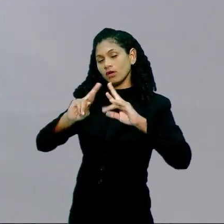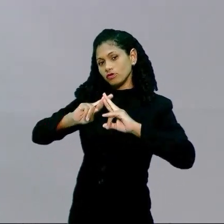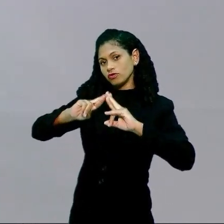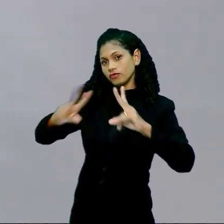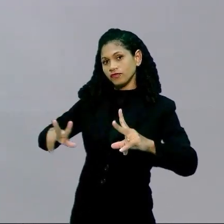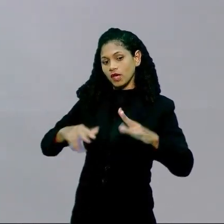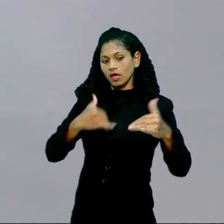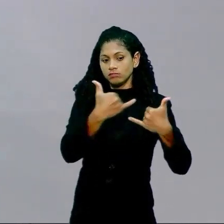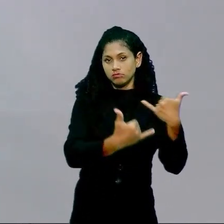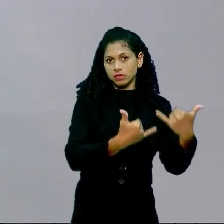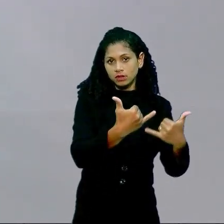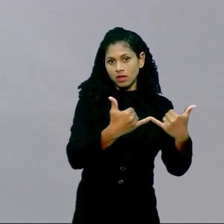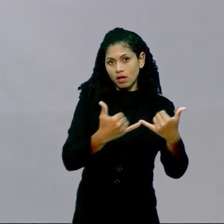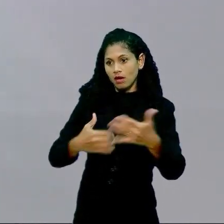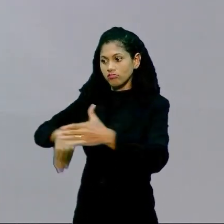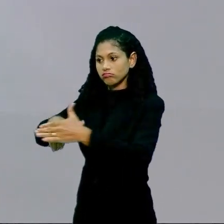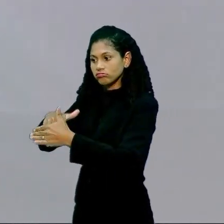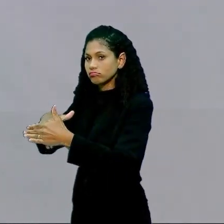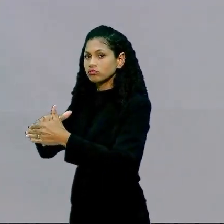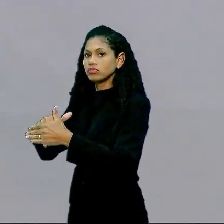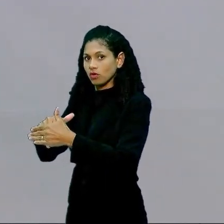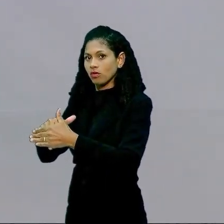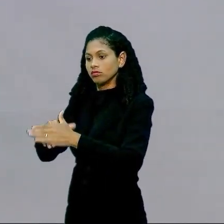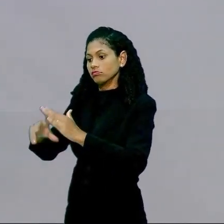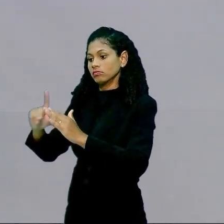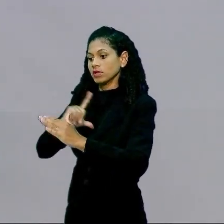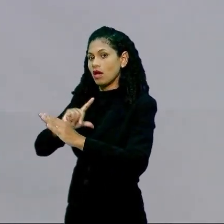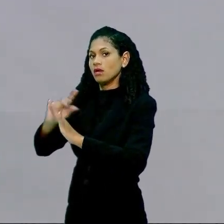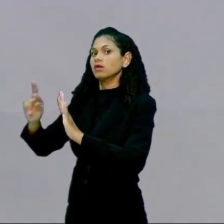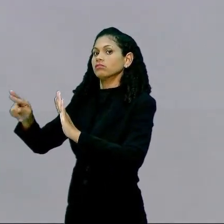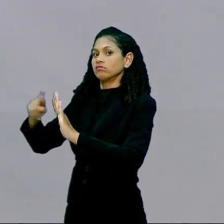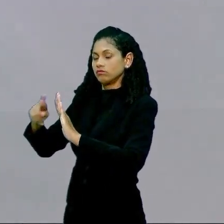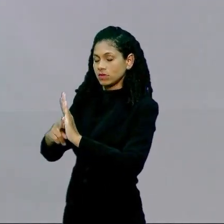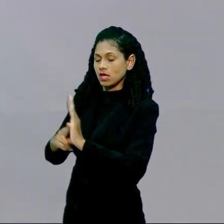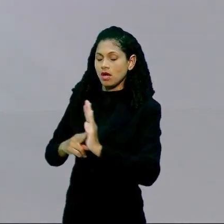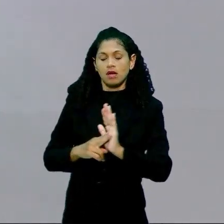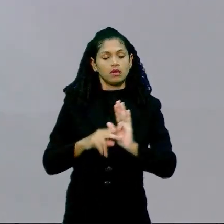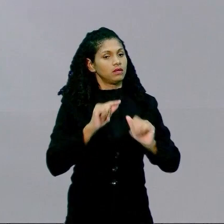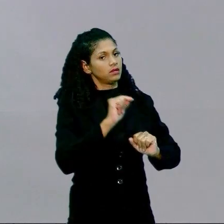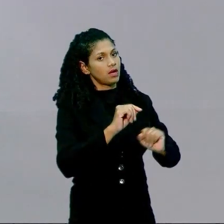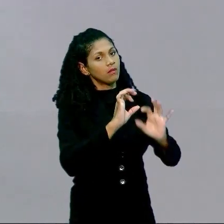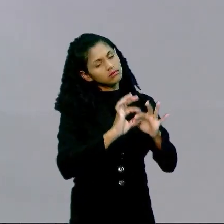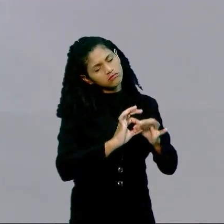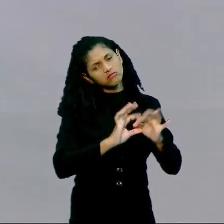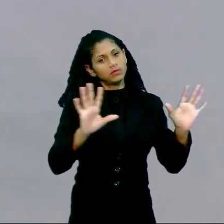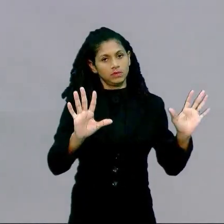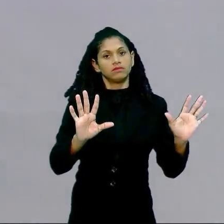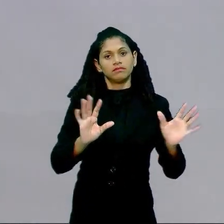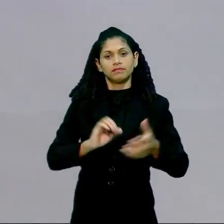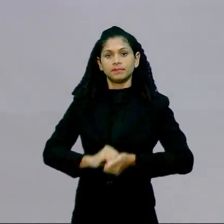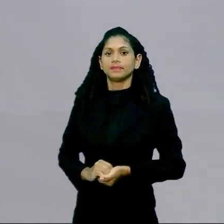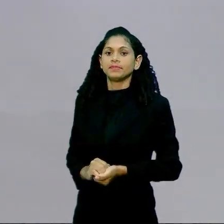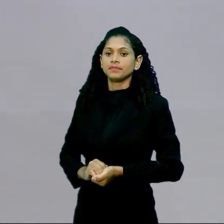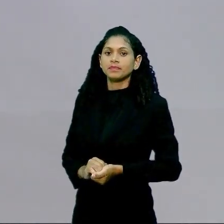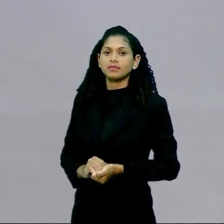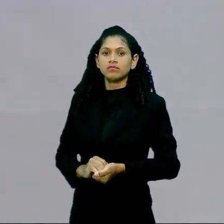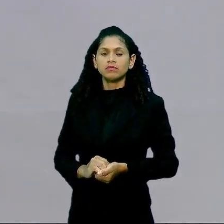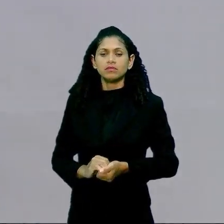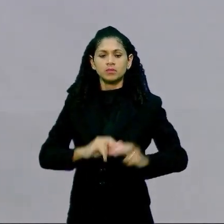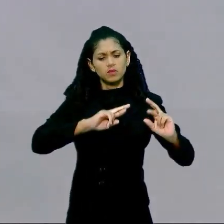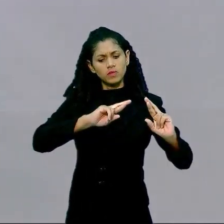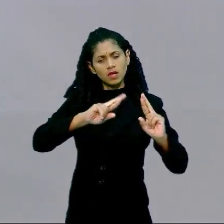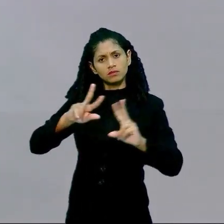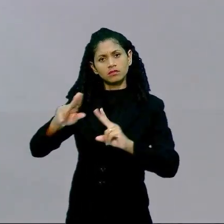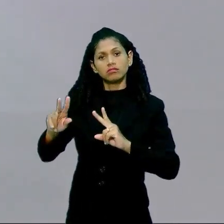É regra adaptada? É uma regra adaptada. A gente consegue ajustar e moldar ela, como a gente viu em aulas anteriores. Diferentemente de